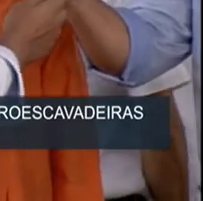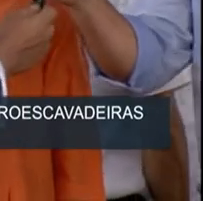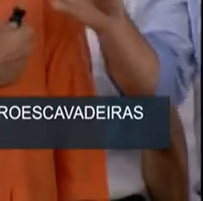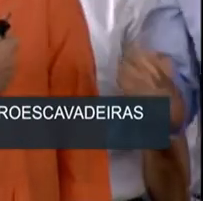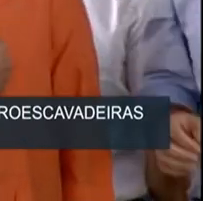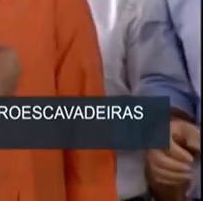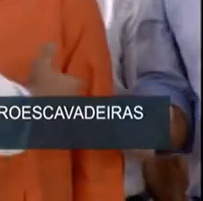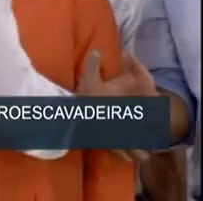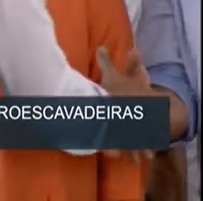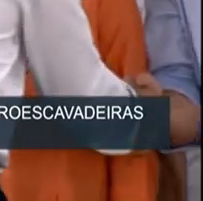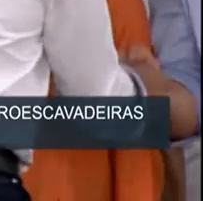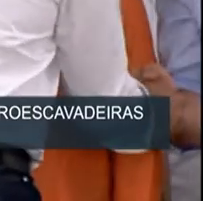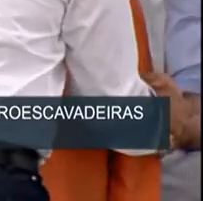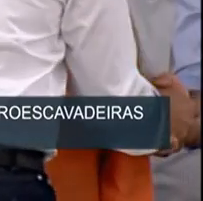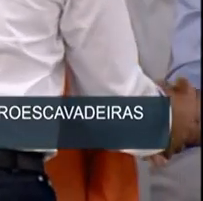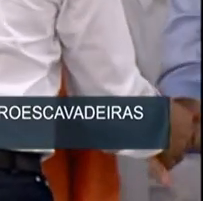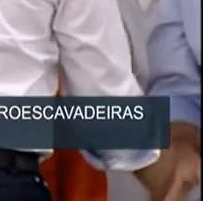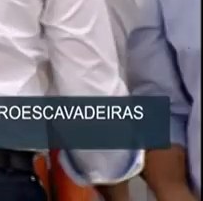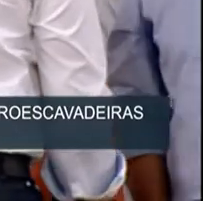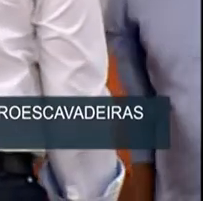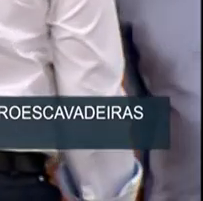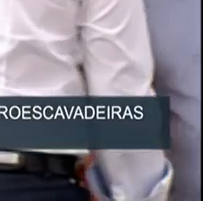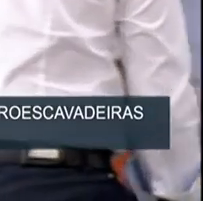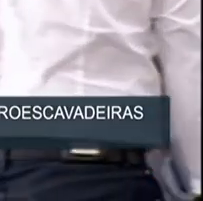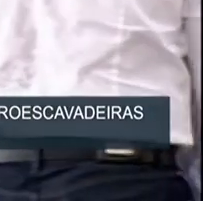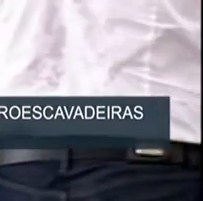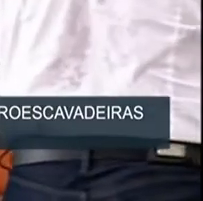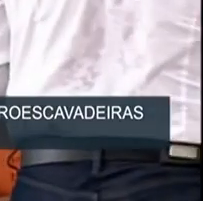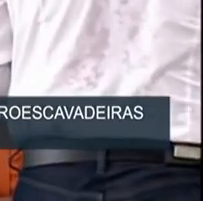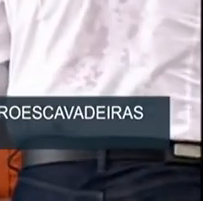tia já safadejou, né? Lembra? Uhum. Tá, tá.